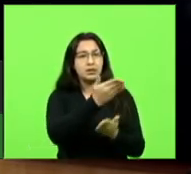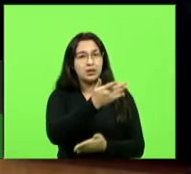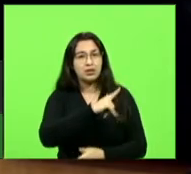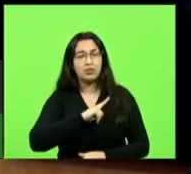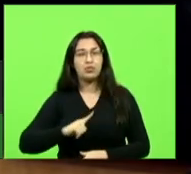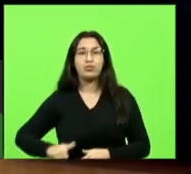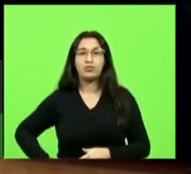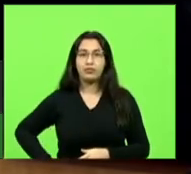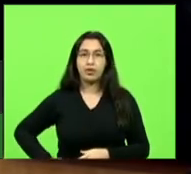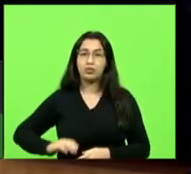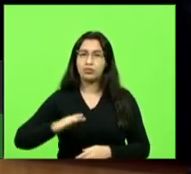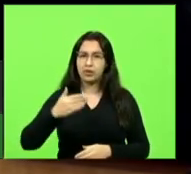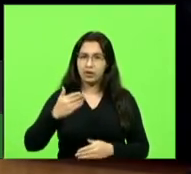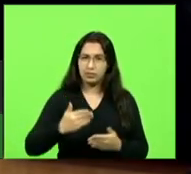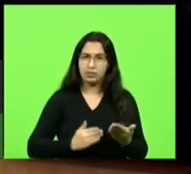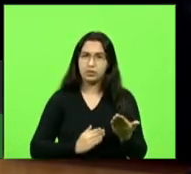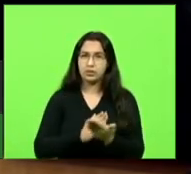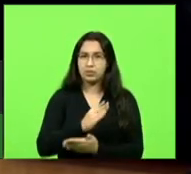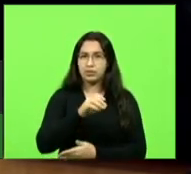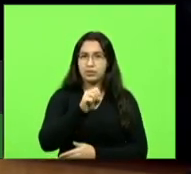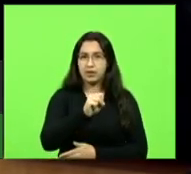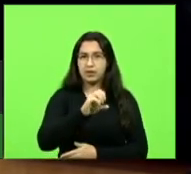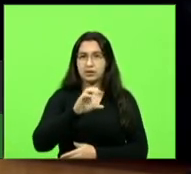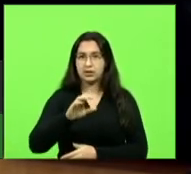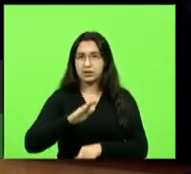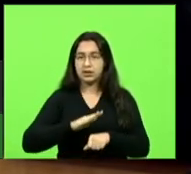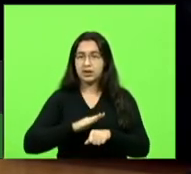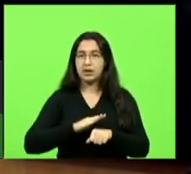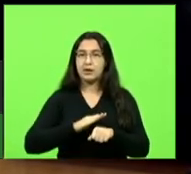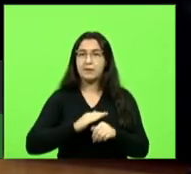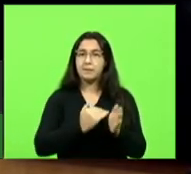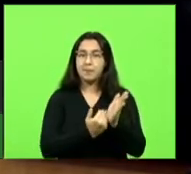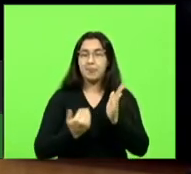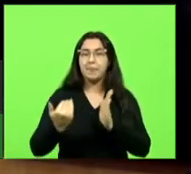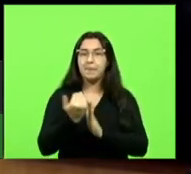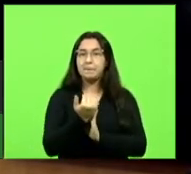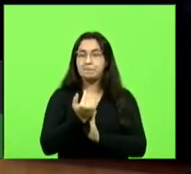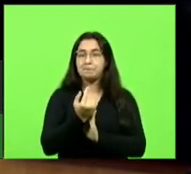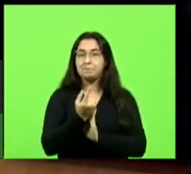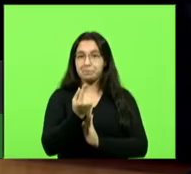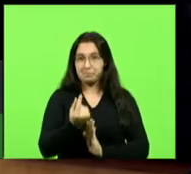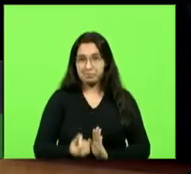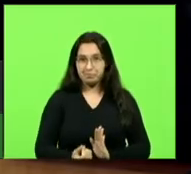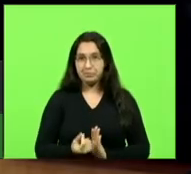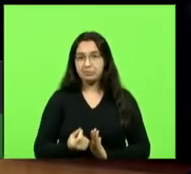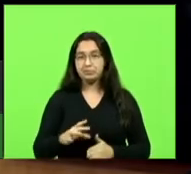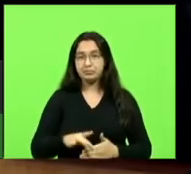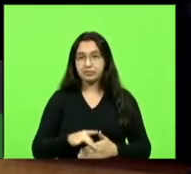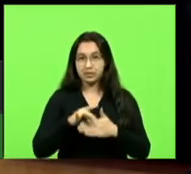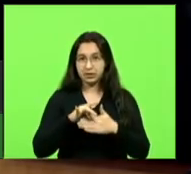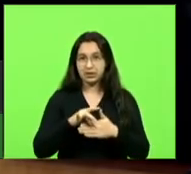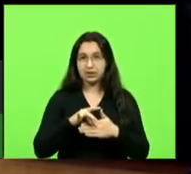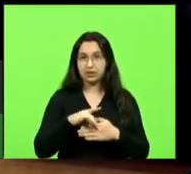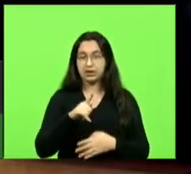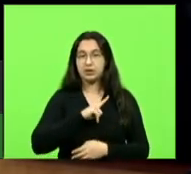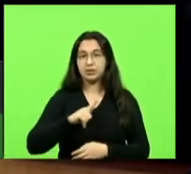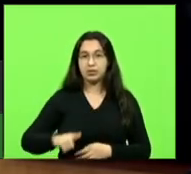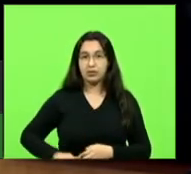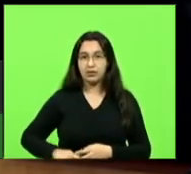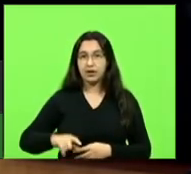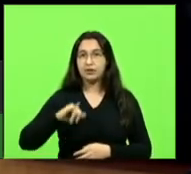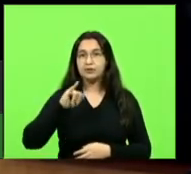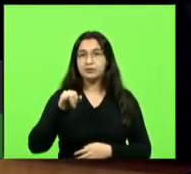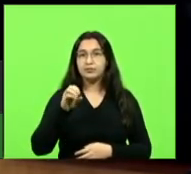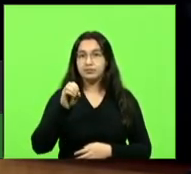aprovação do SC Mais Renda, líder do governo e deputado José Milton, sobre